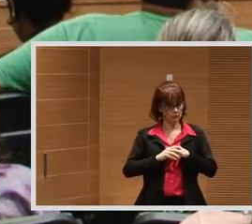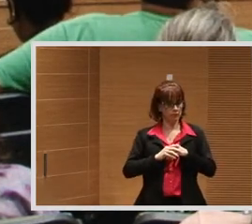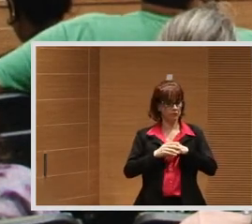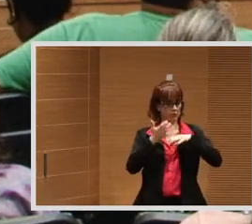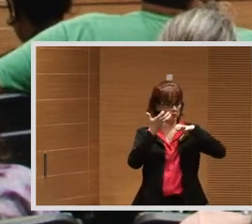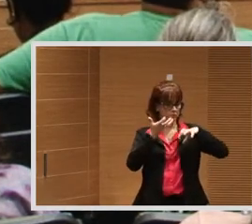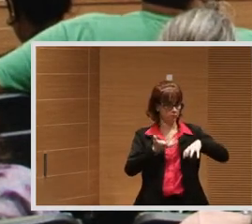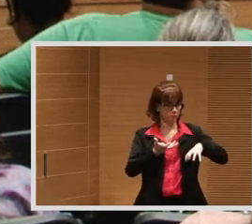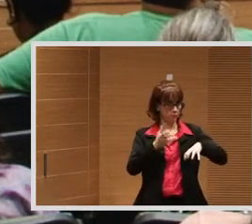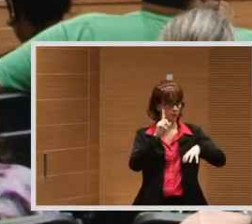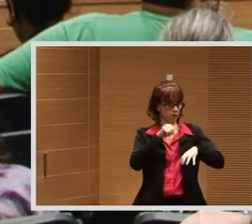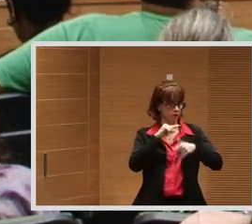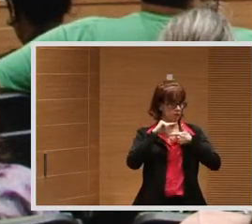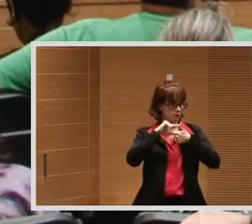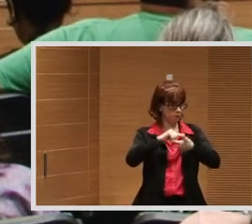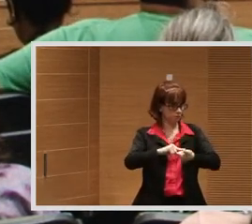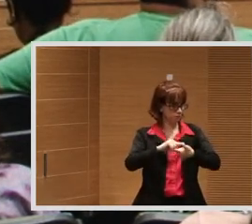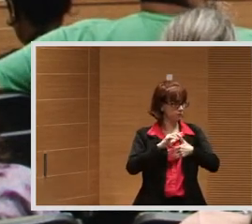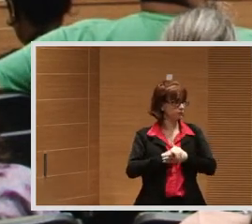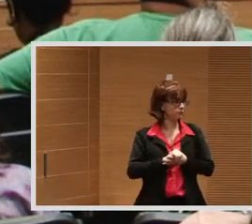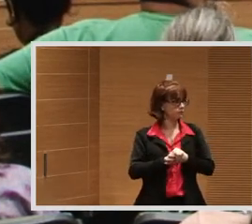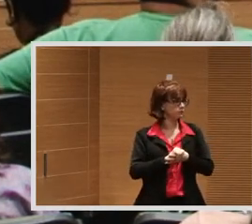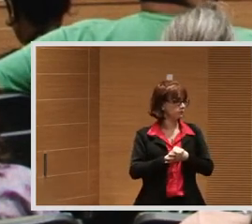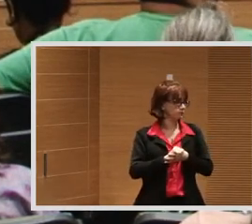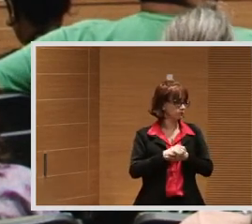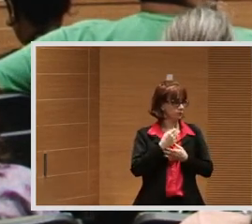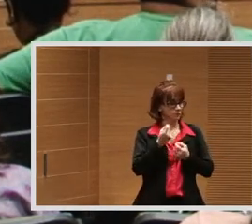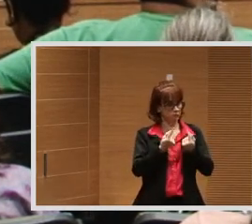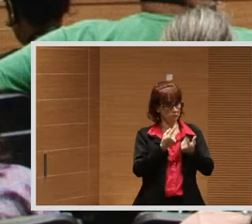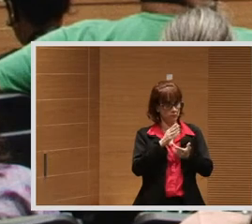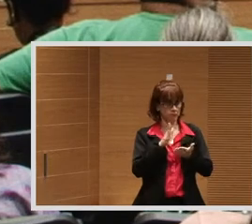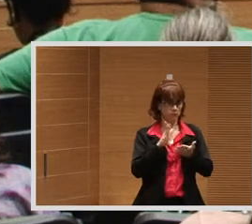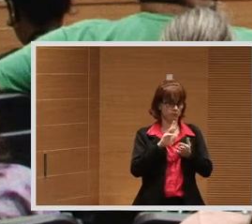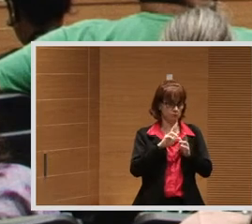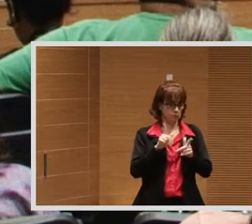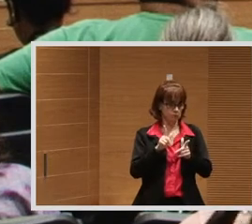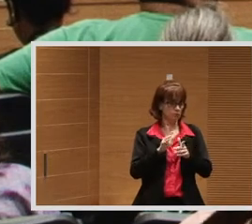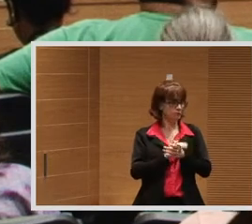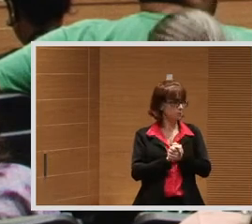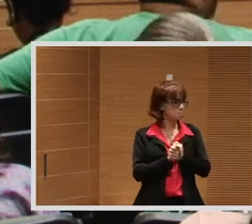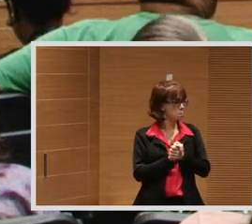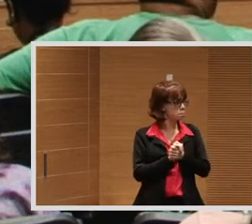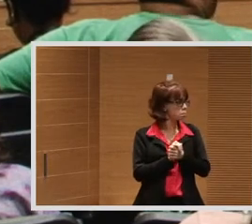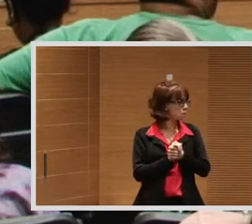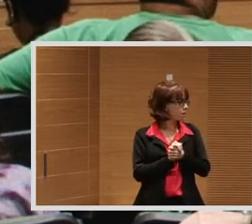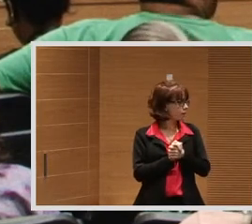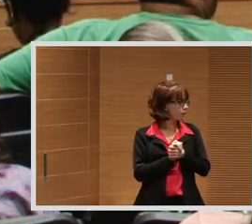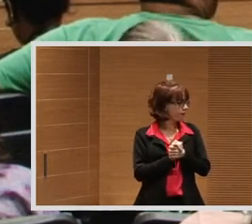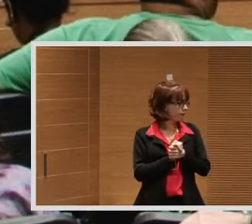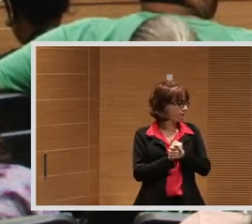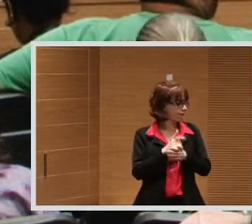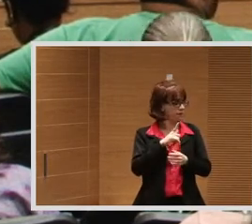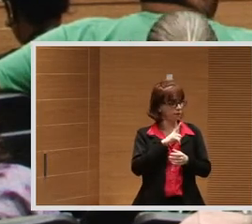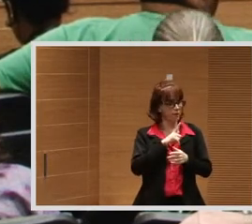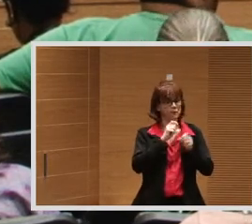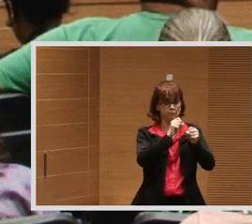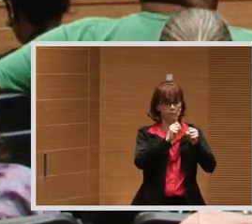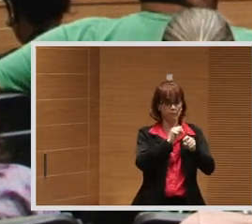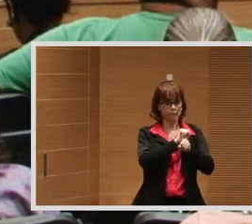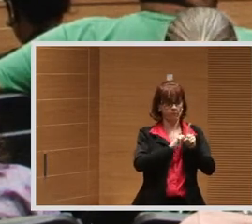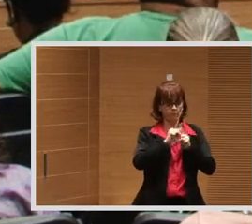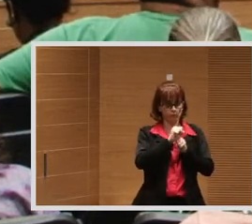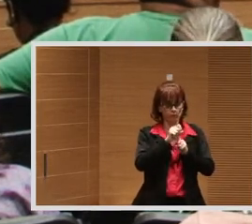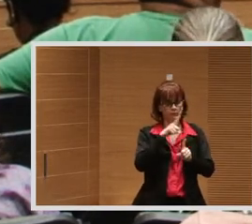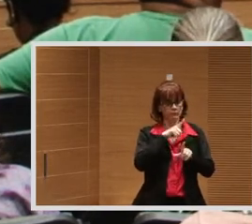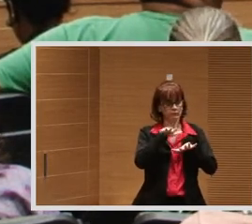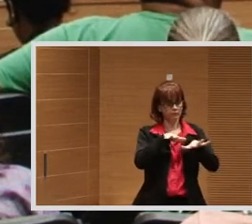muito conservadora, via de regra, as exceções confirmam a regra, e tem muito poder na sociedade. A gente vê a